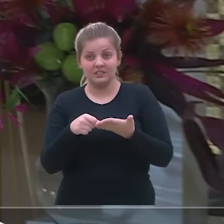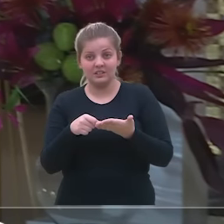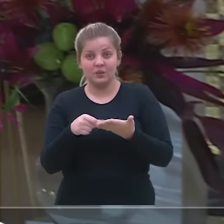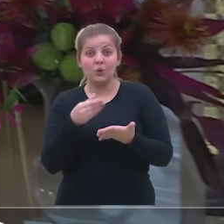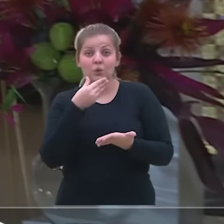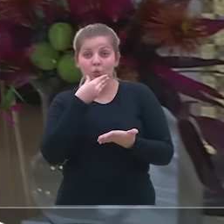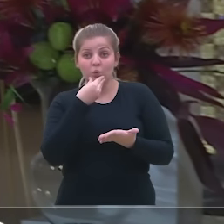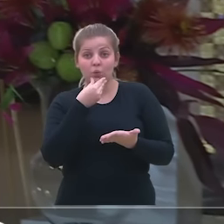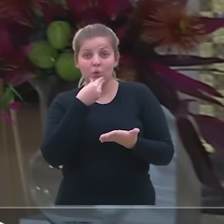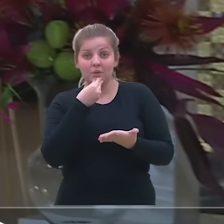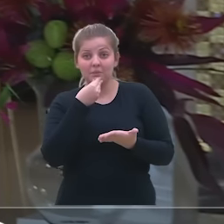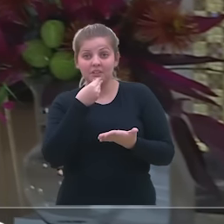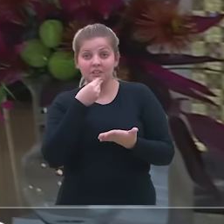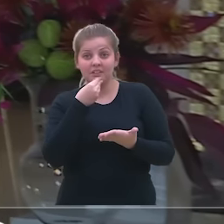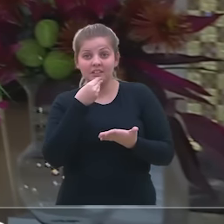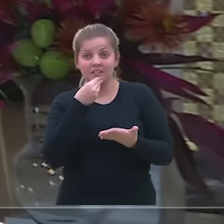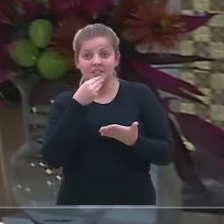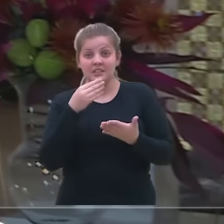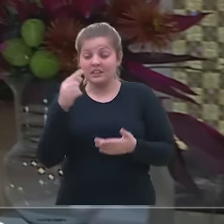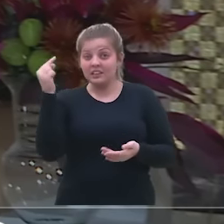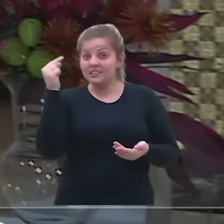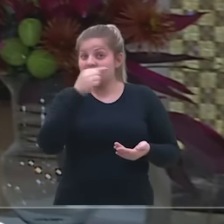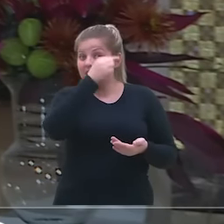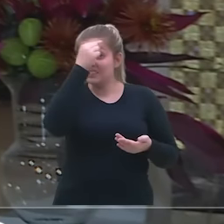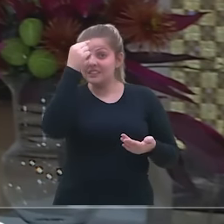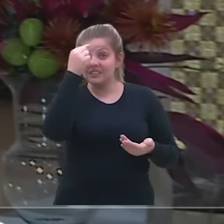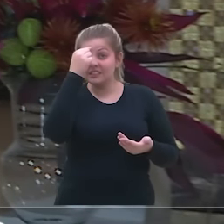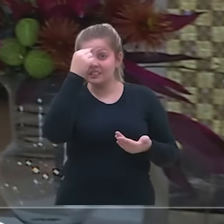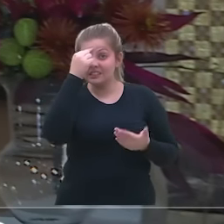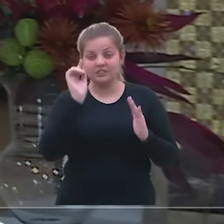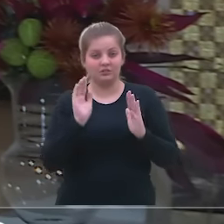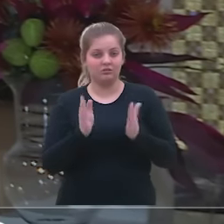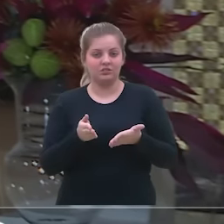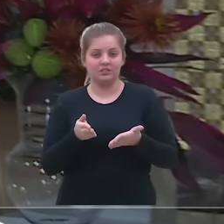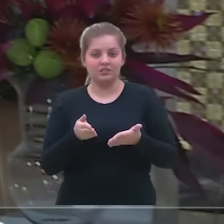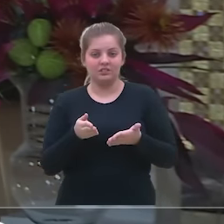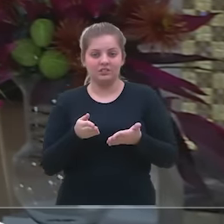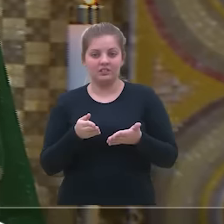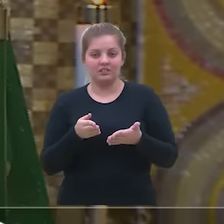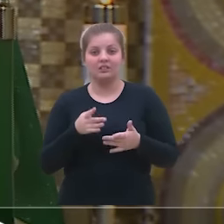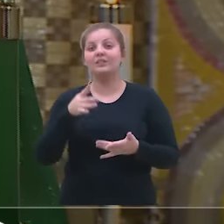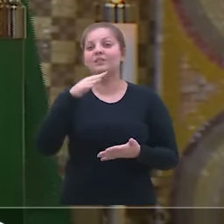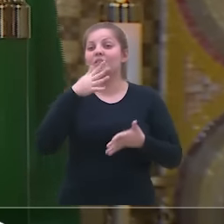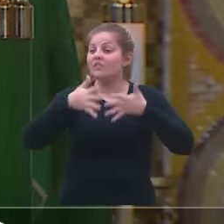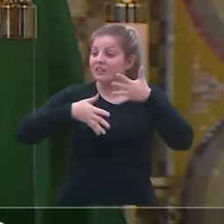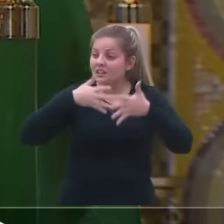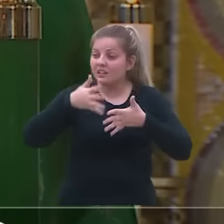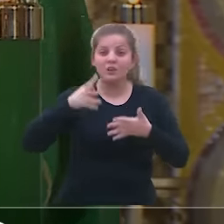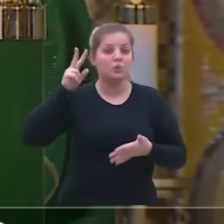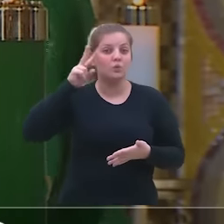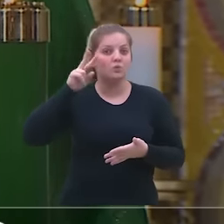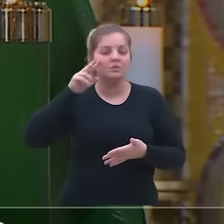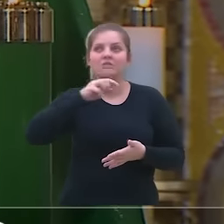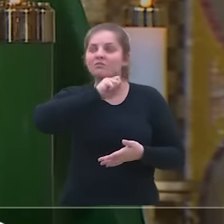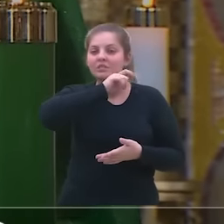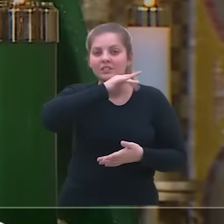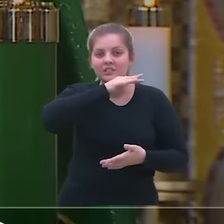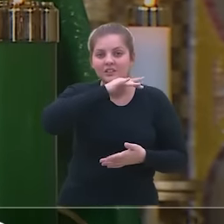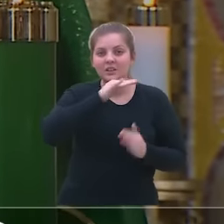homem que era tido como Santo contando uma fragilidade do Bispo de